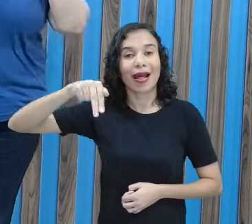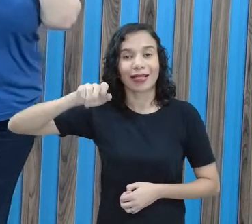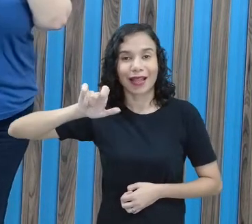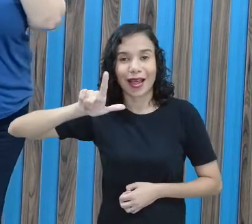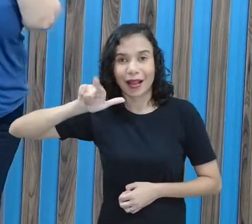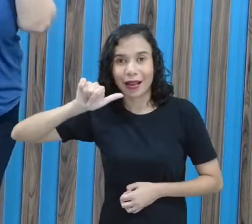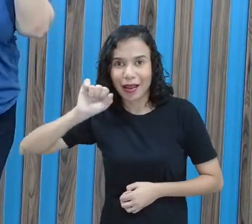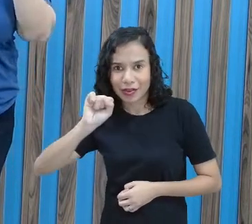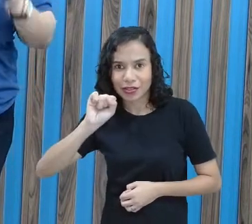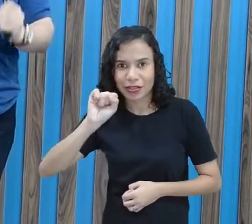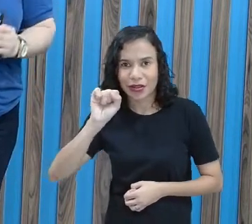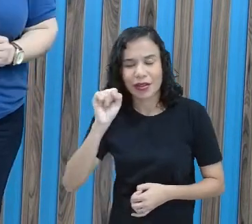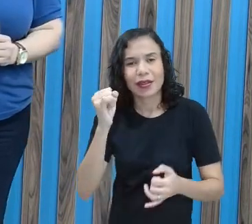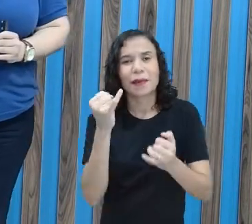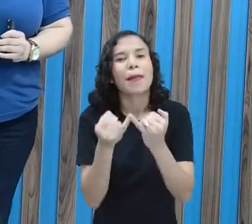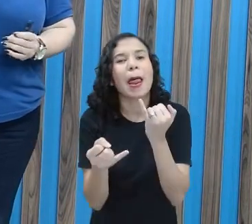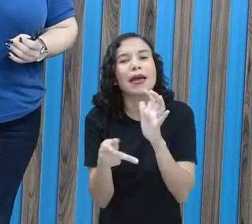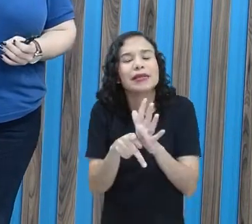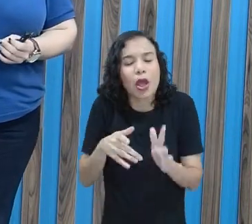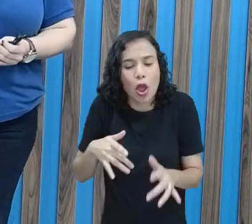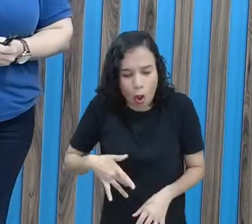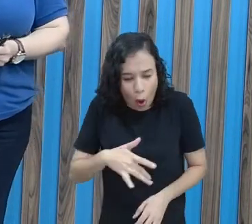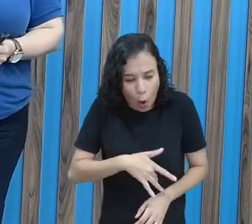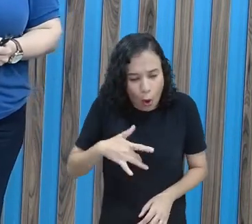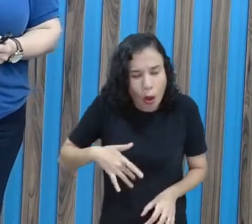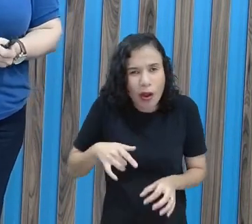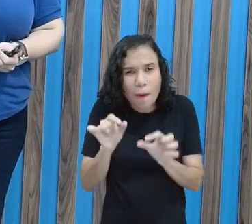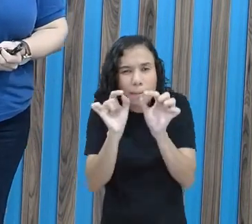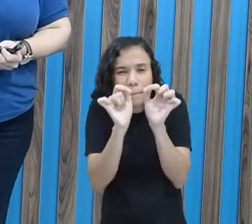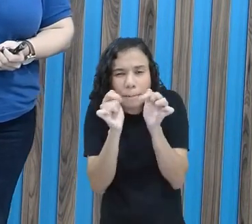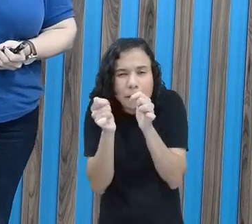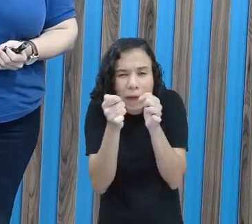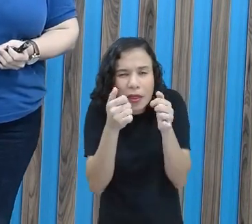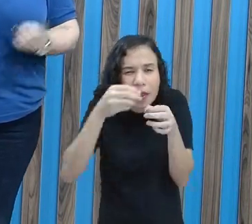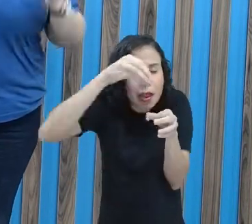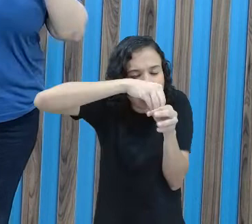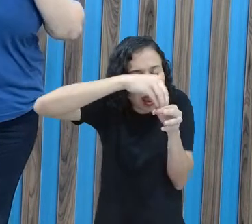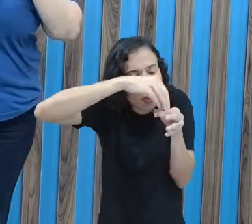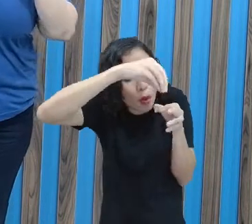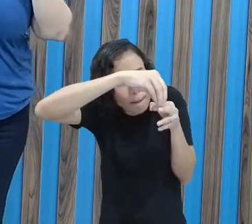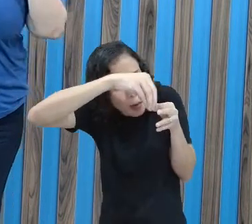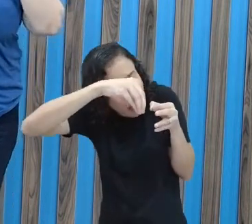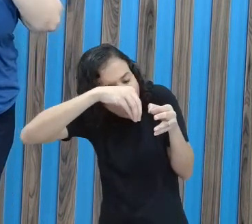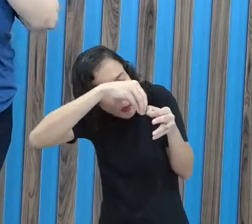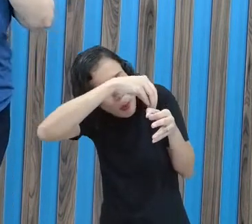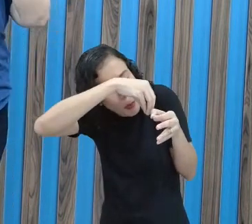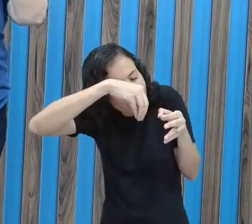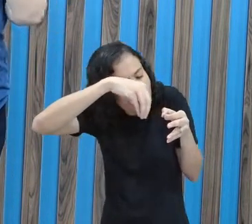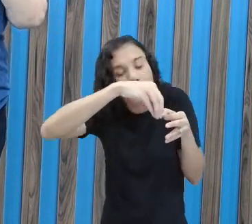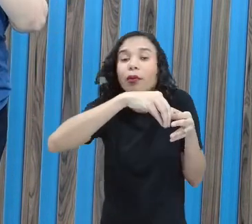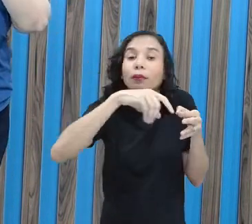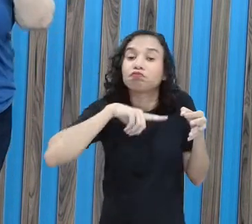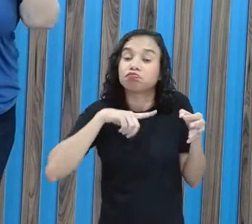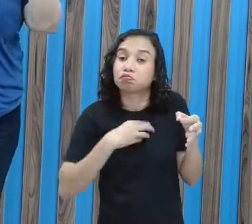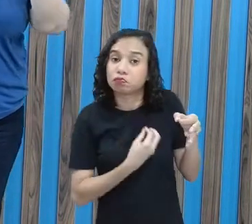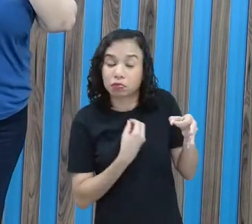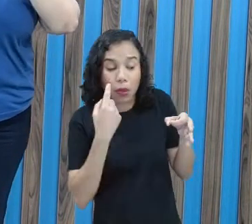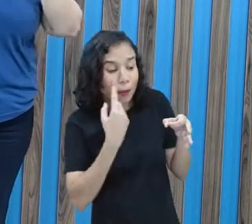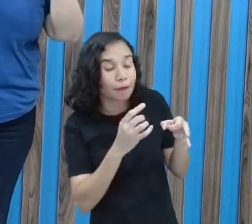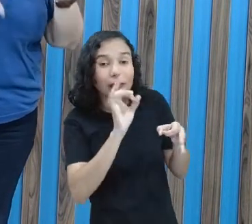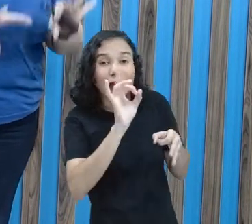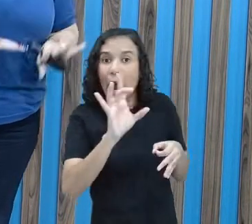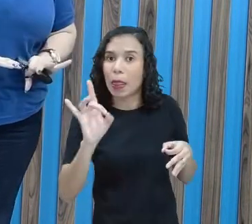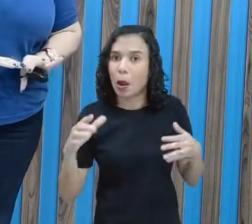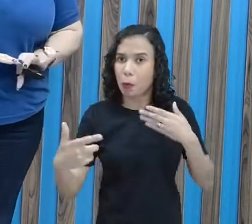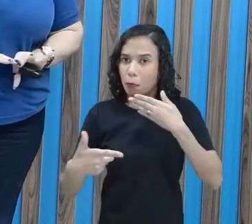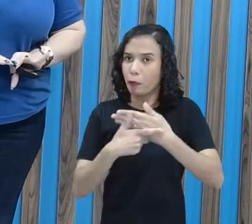quê? São os órgãozinhos da célula, órgãos pequenininhos, organelas, tá certo? Então, os órgãozinhos das células estão ali, cada um